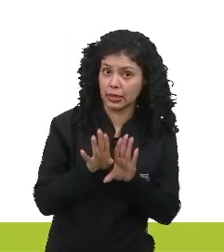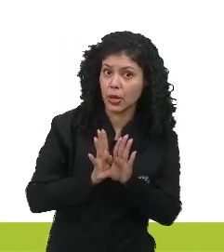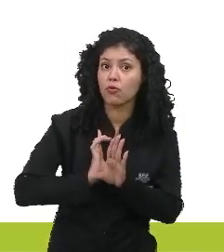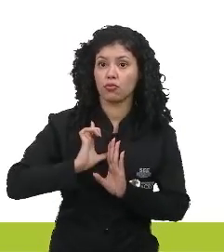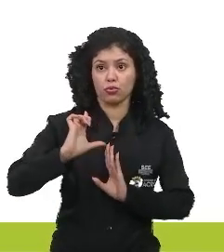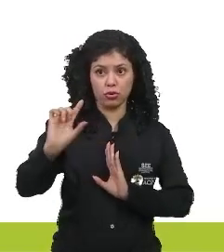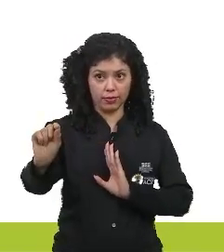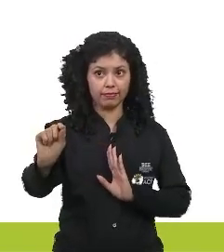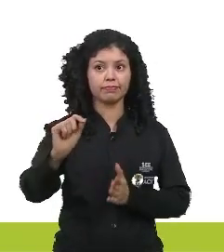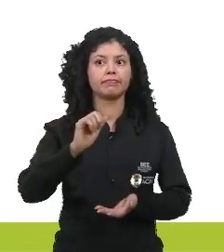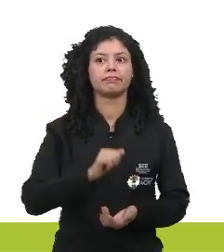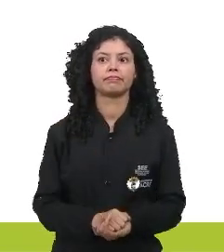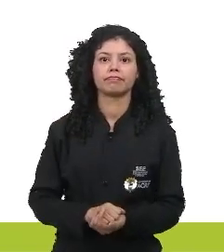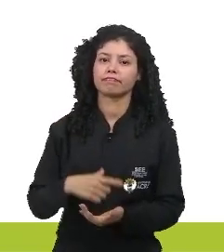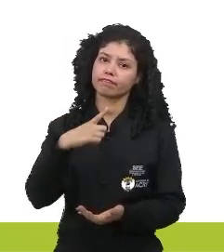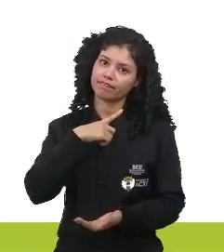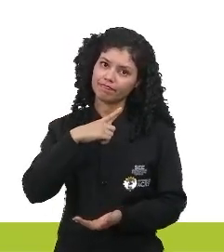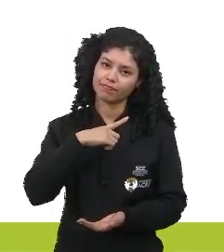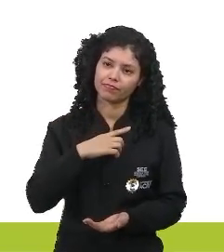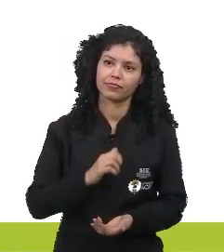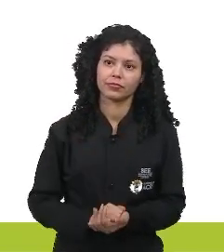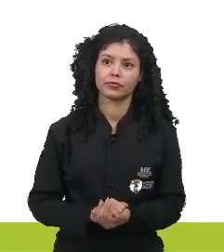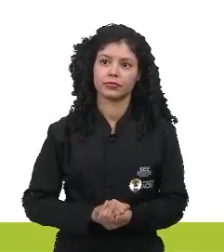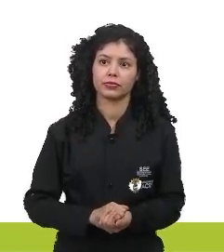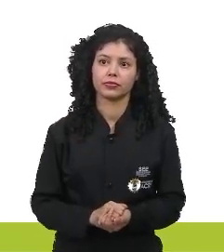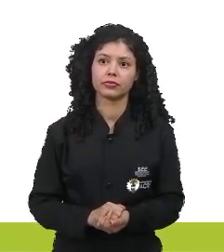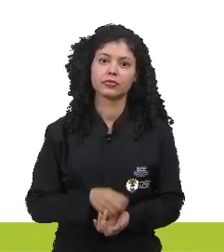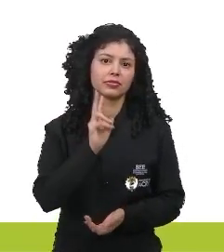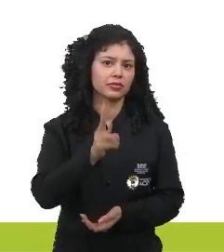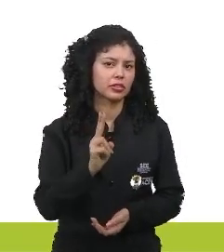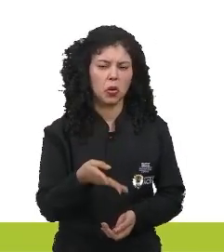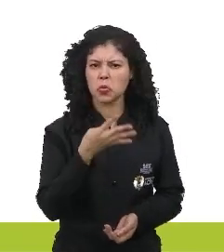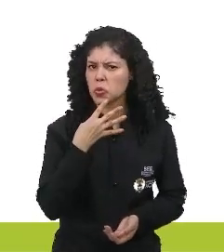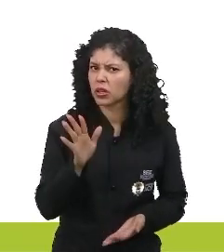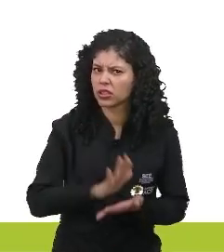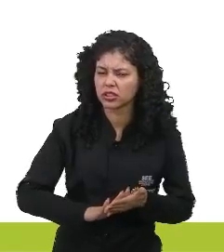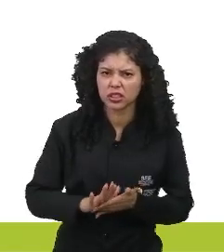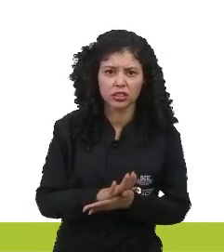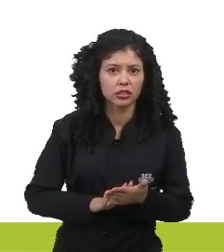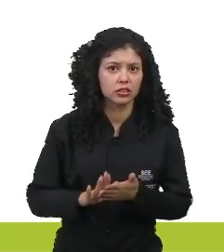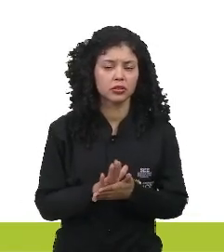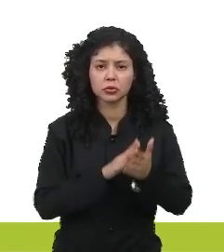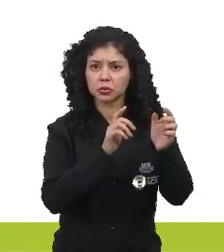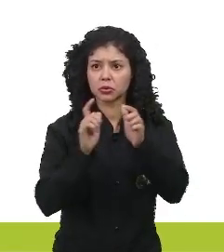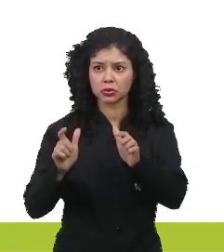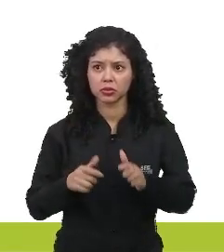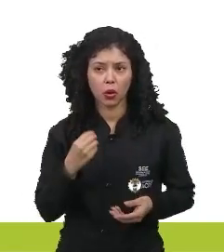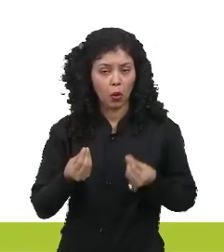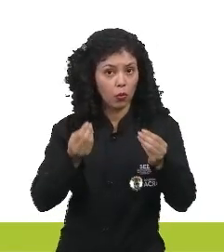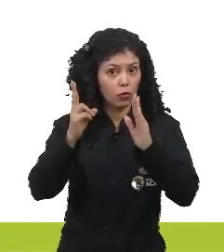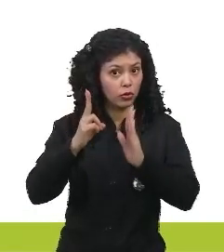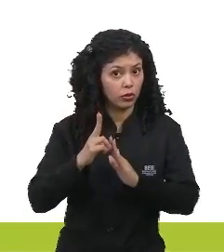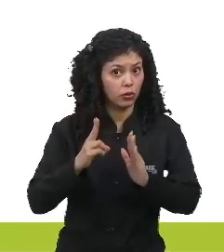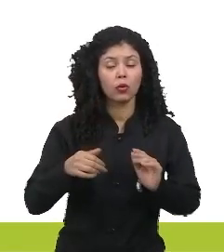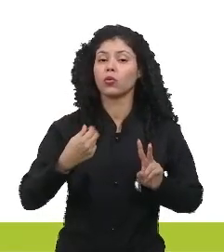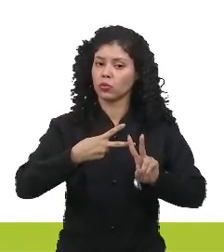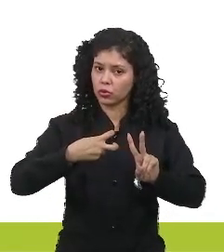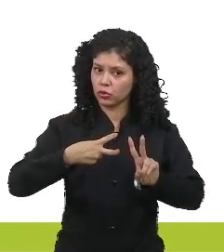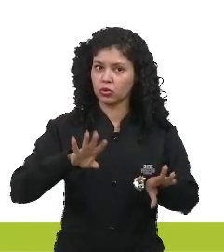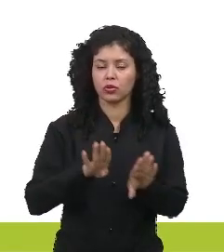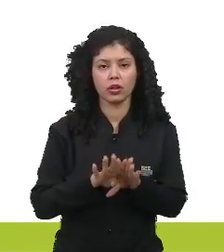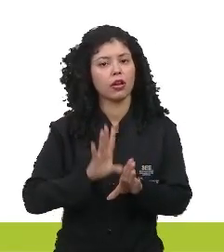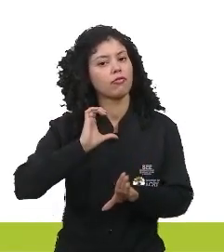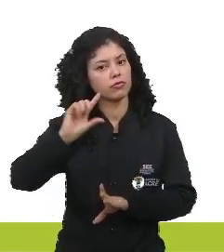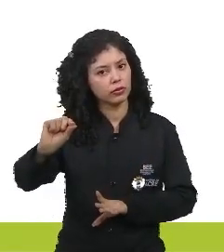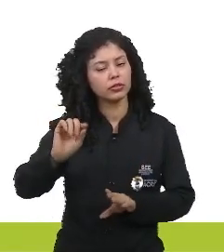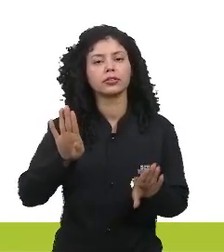fugir, e nesse processo de fuga, mesmo sem conhecer muito bem o território como o indígena, ele vai fugir sim,